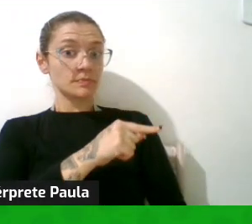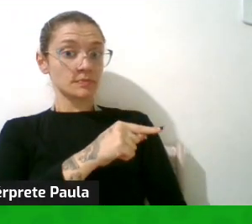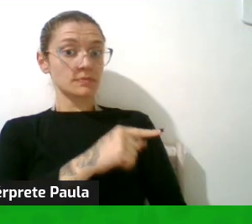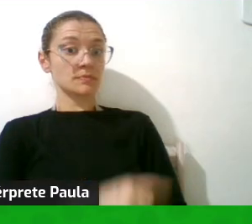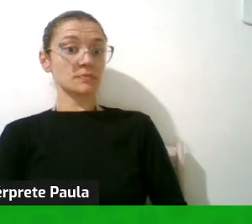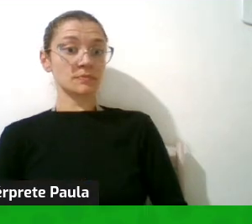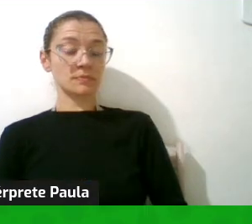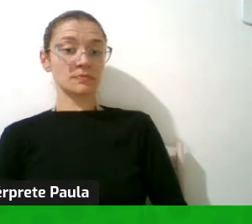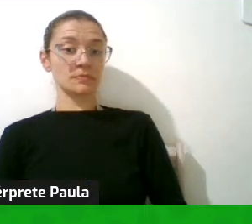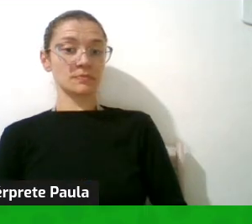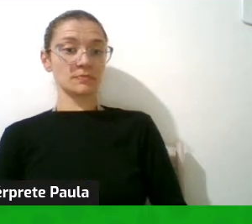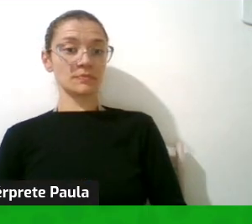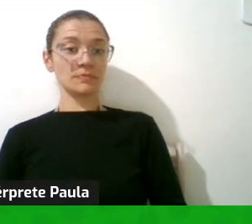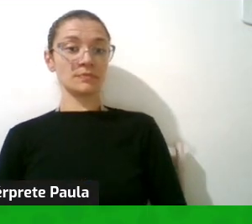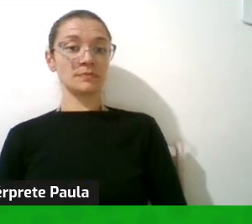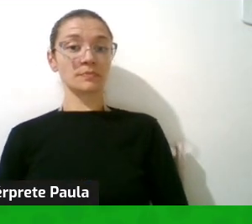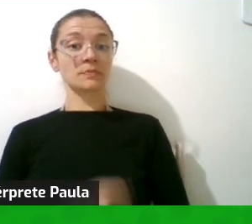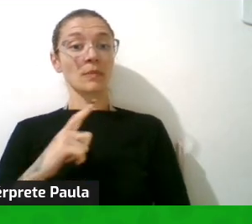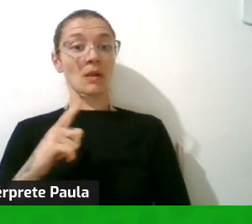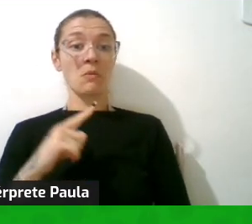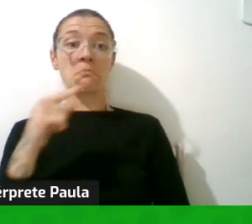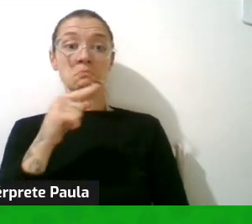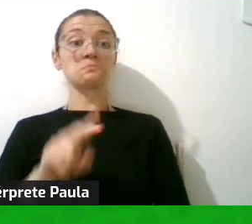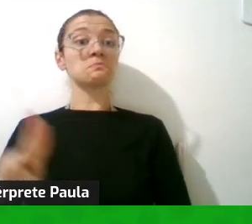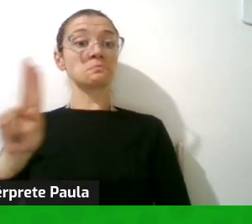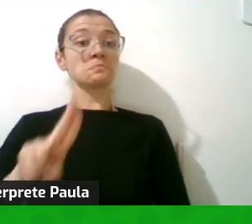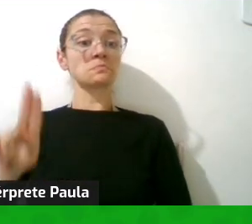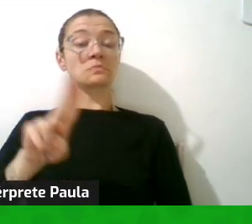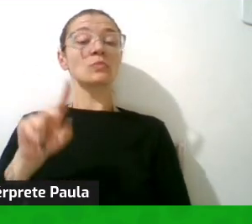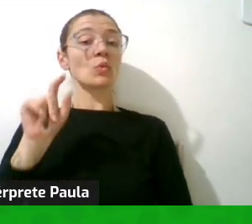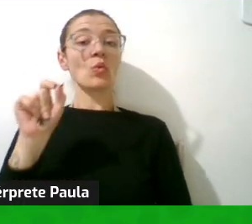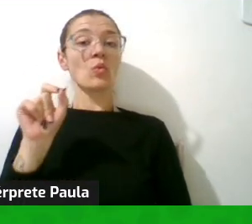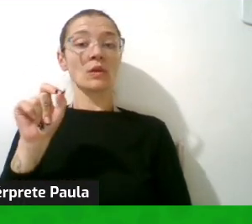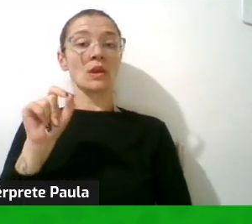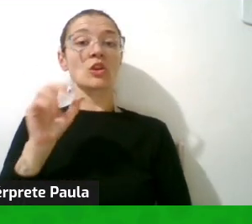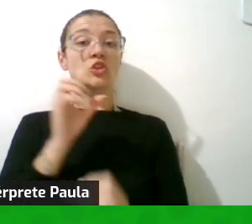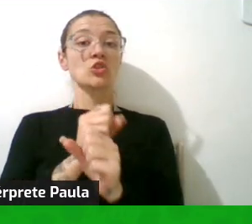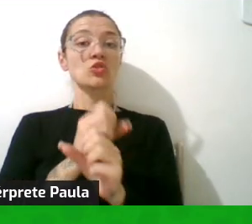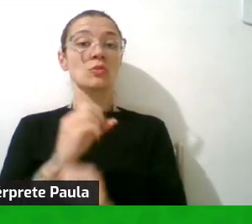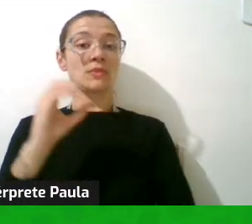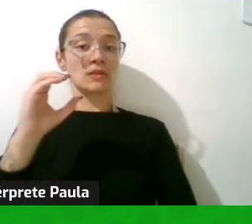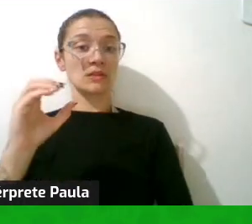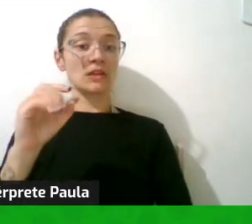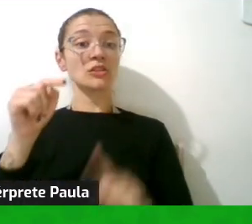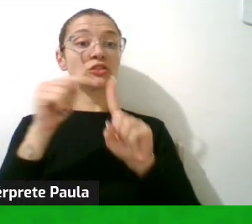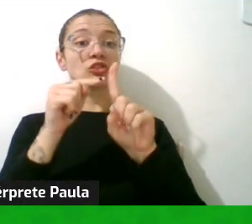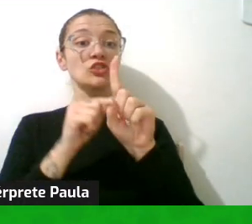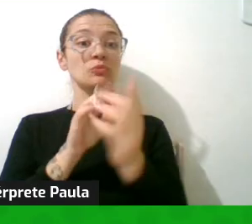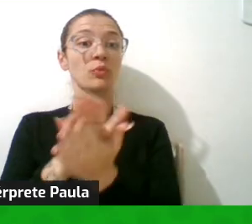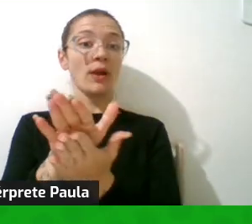entrada ou saída, que no caso a gente pode utilizar também para definir o tipo do gasto.